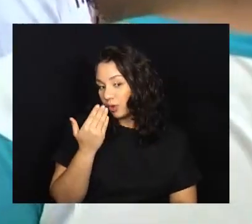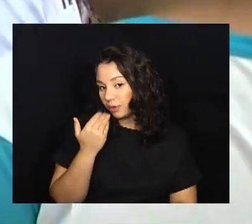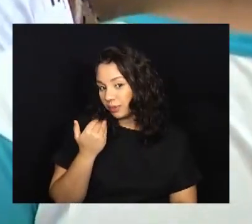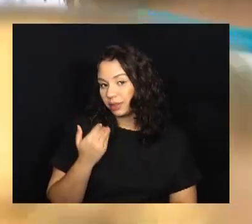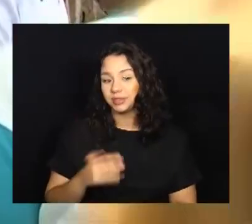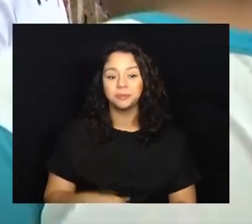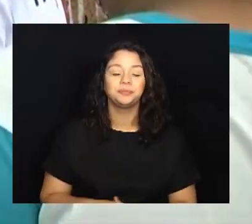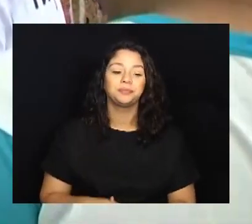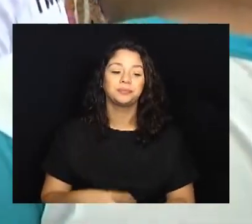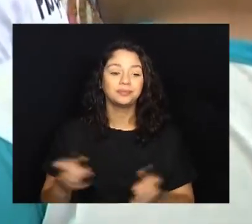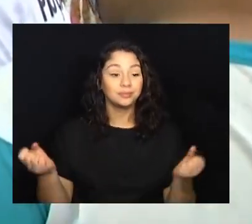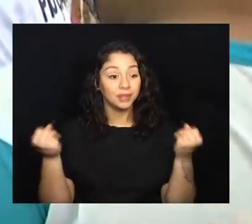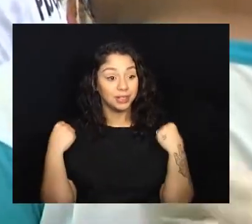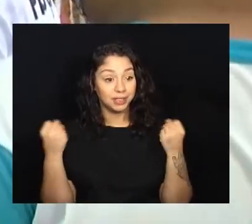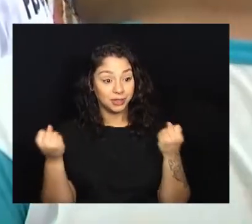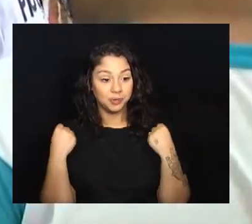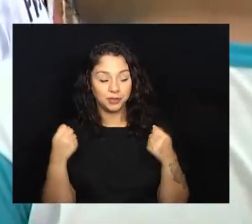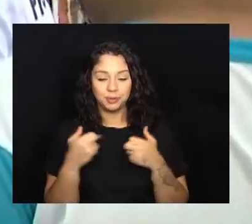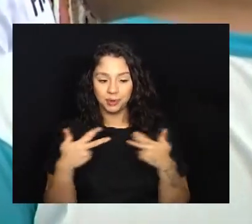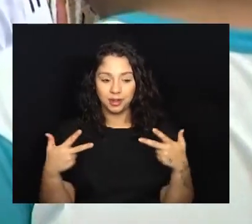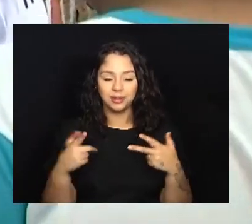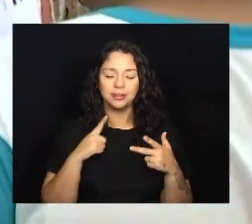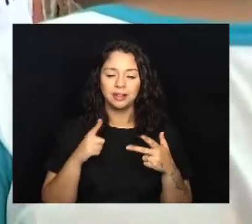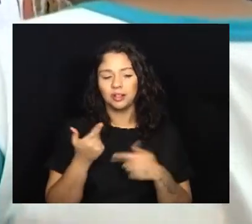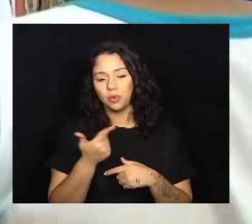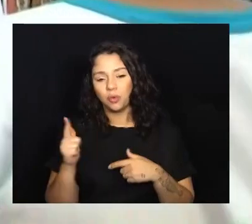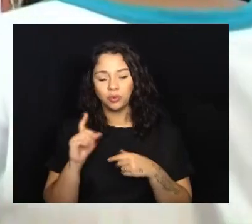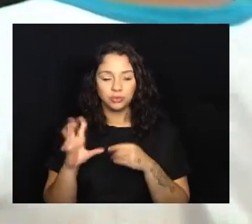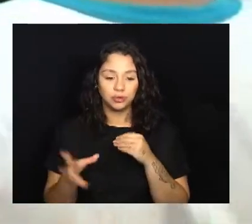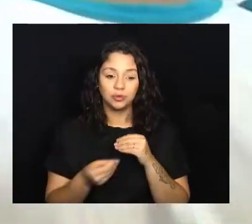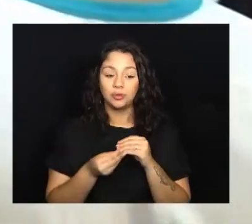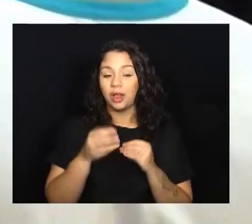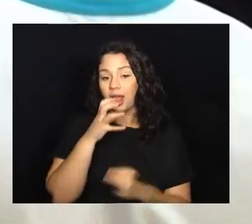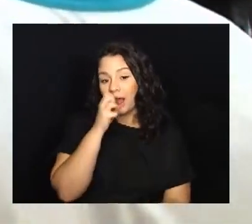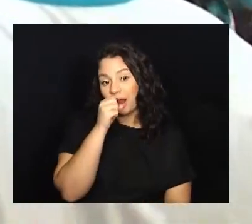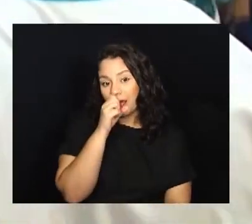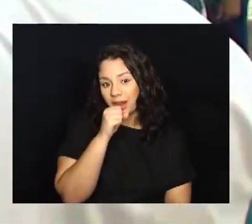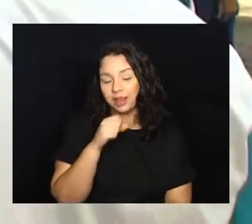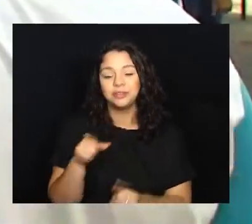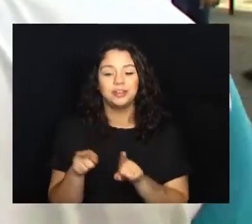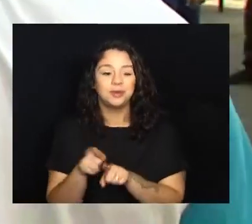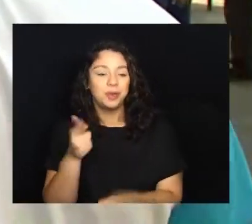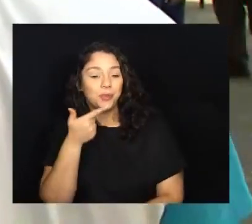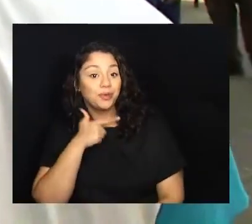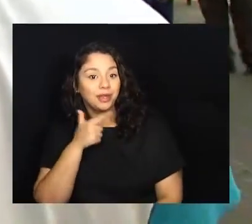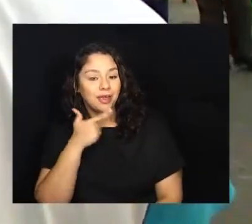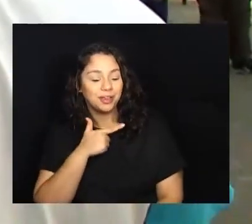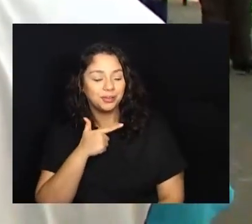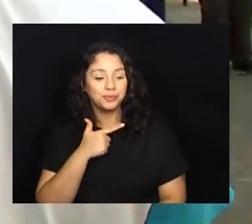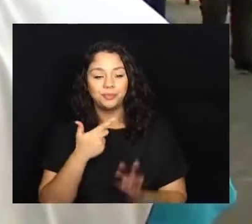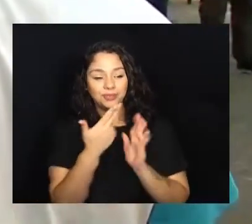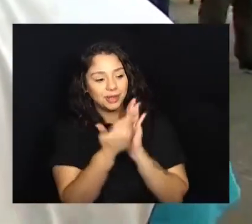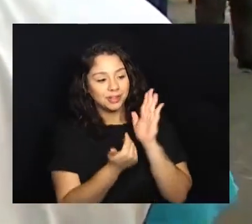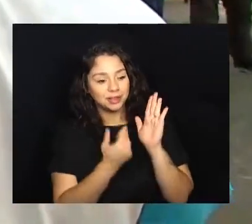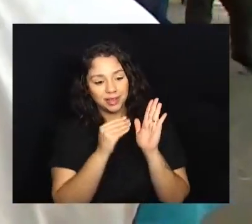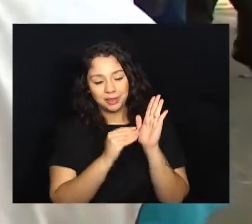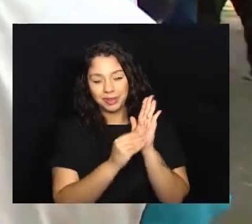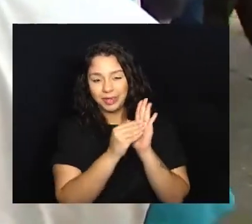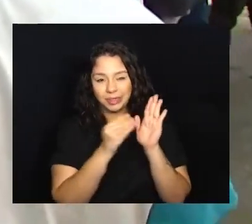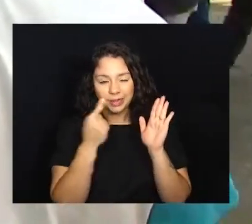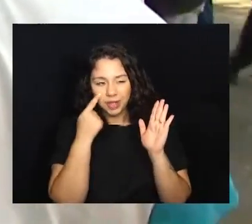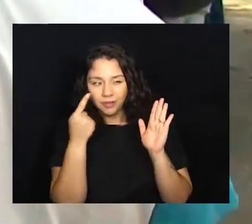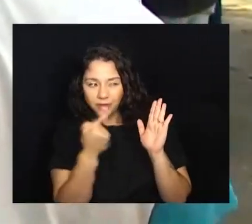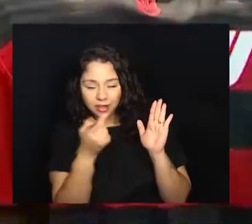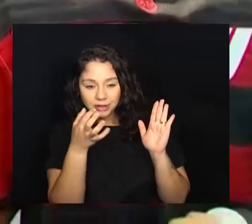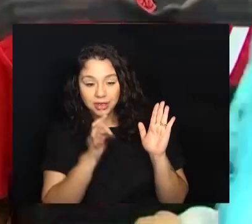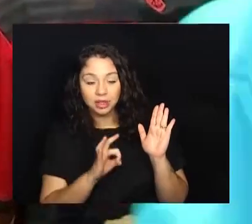exercícios físicos e tal. Tem outros complementos, tipo a laranja ou o queijo aqui. No desenho eu não sei se dá pra ver direito, mas tem uma parte mais